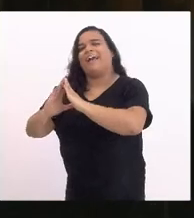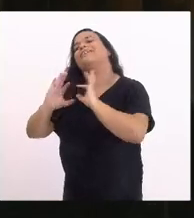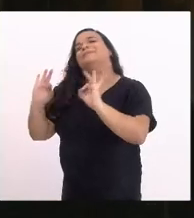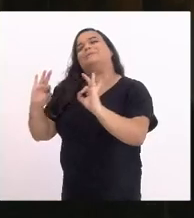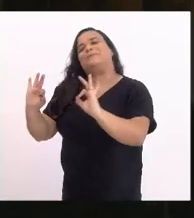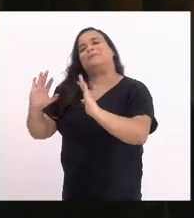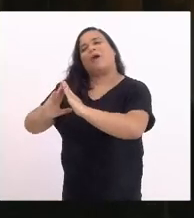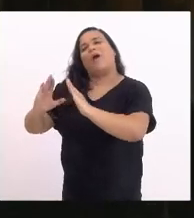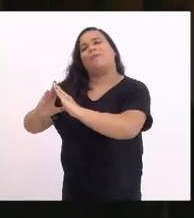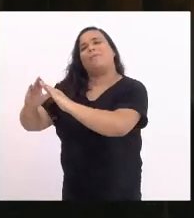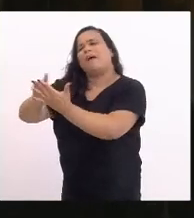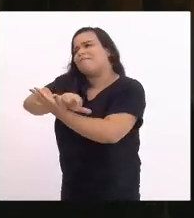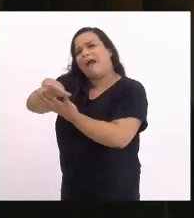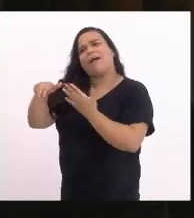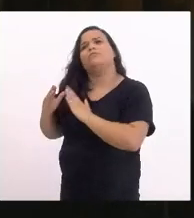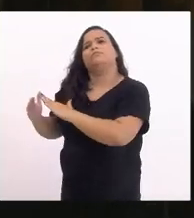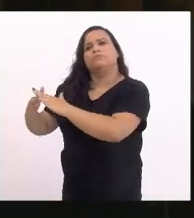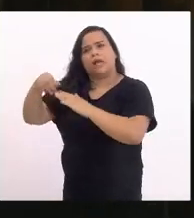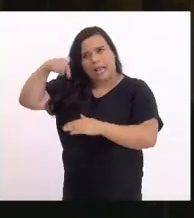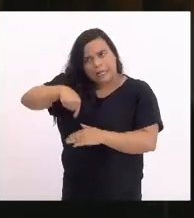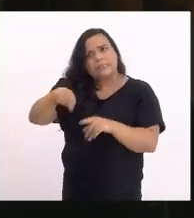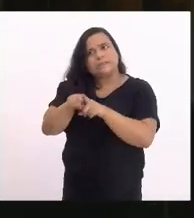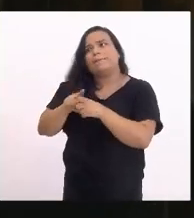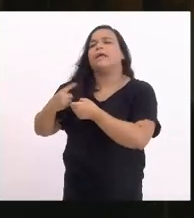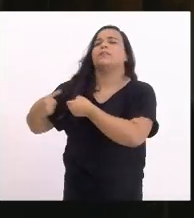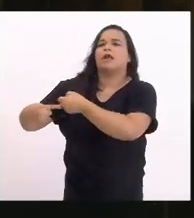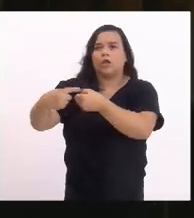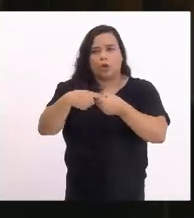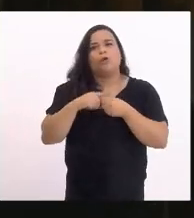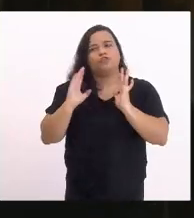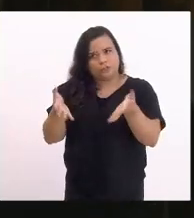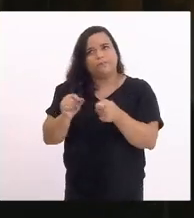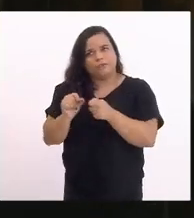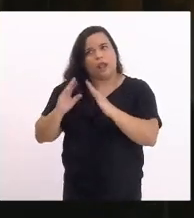Eu fiz várias casas aqui no interior.